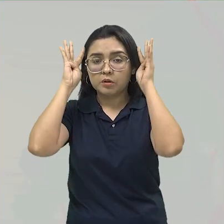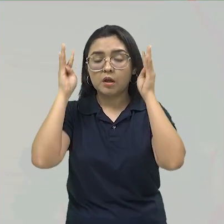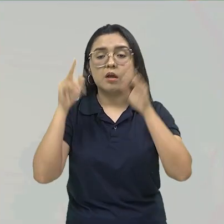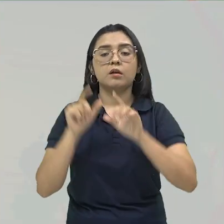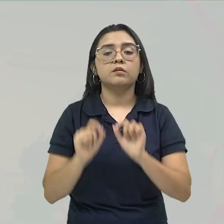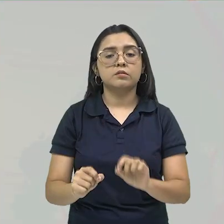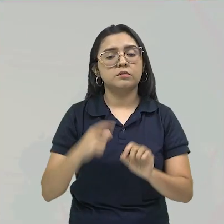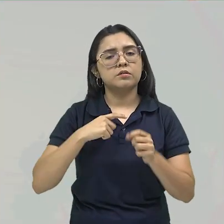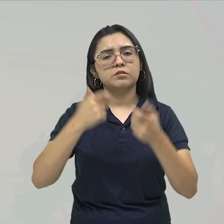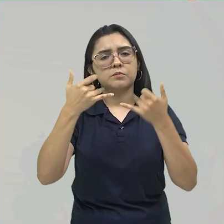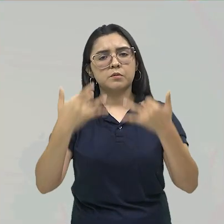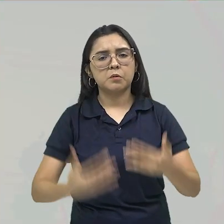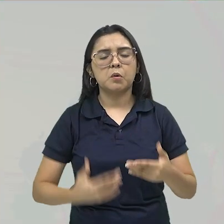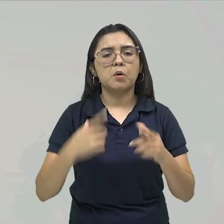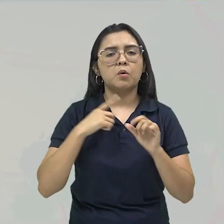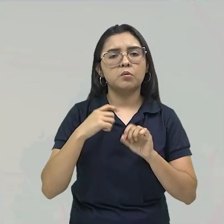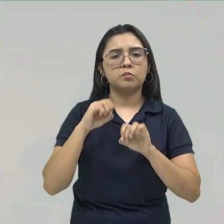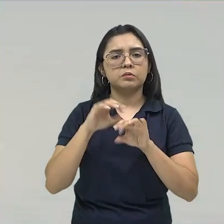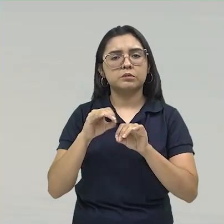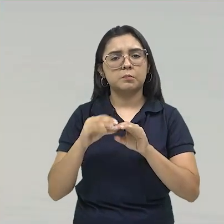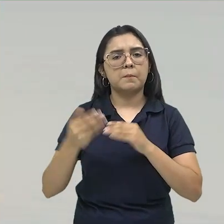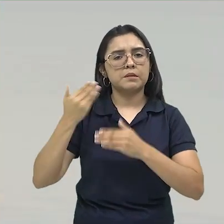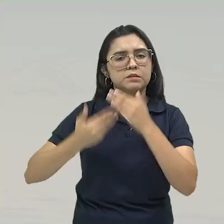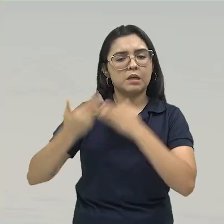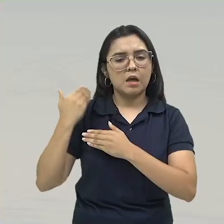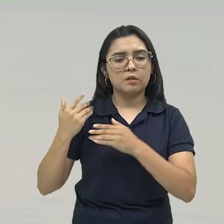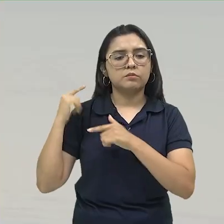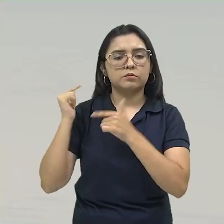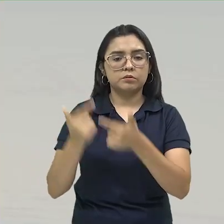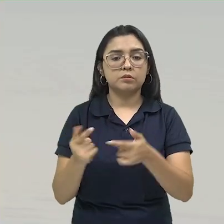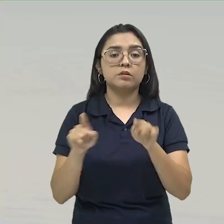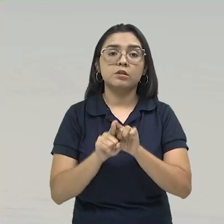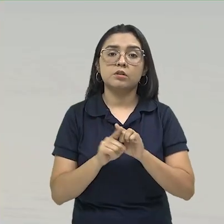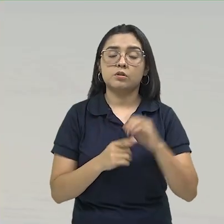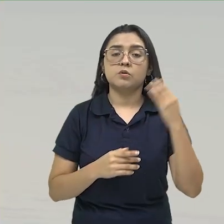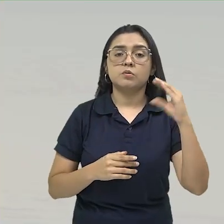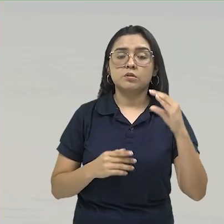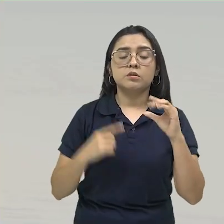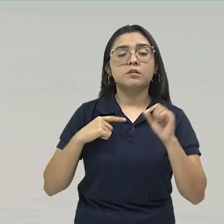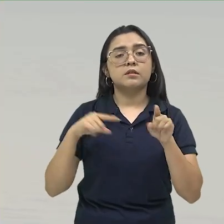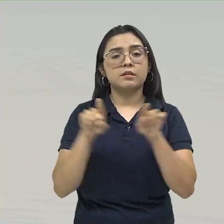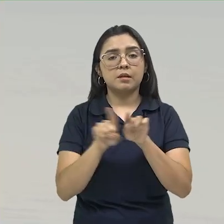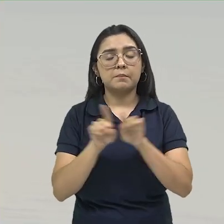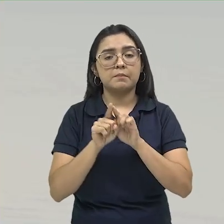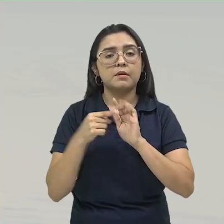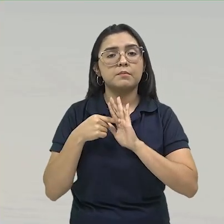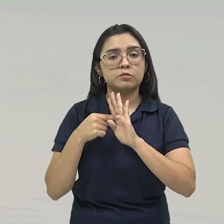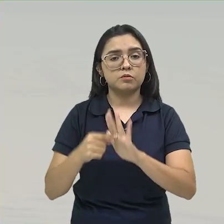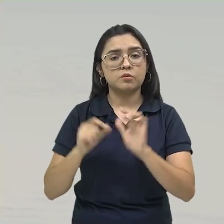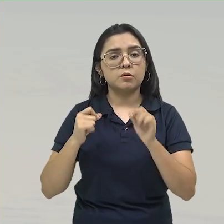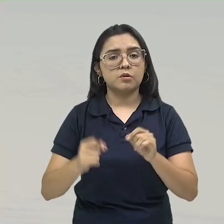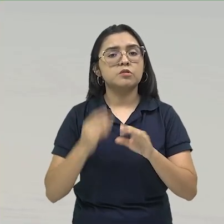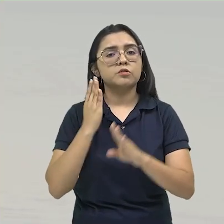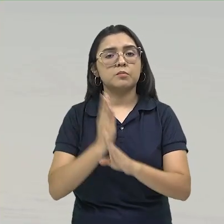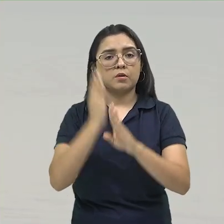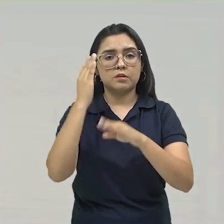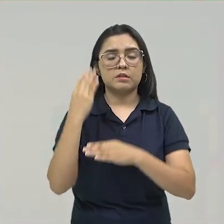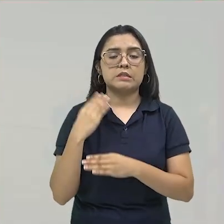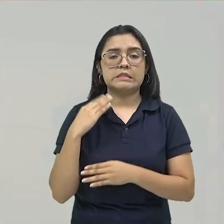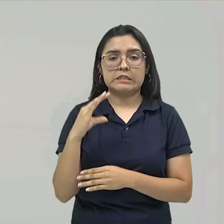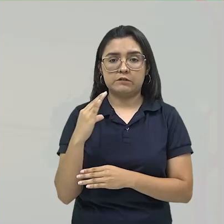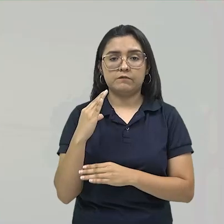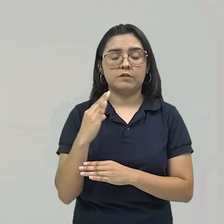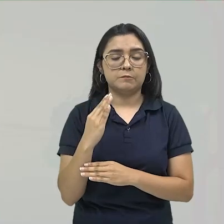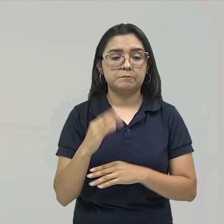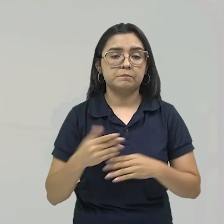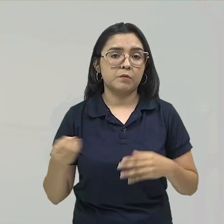sobre os ensinamentos dos antigos, enquanto o cientista compartilhou descobertas científicas recentes.